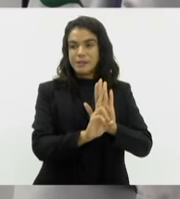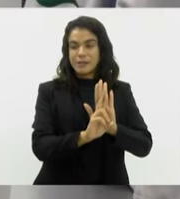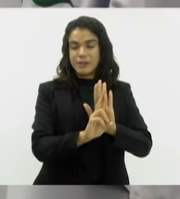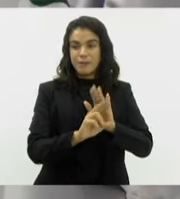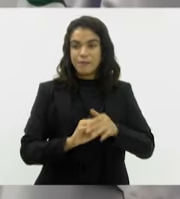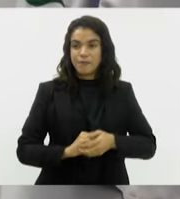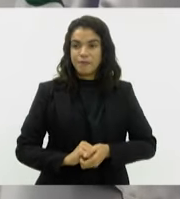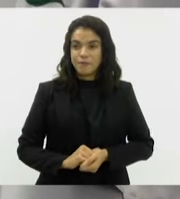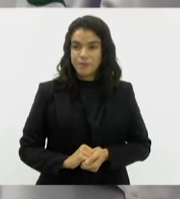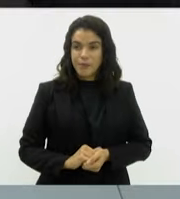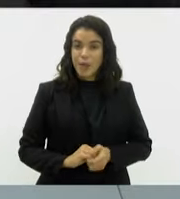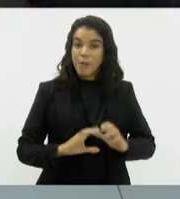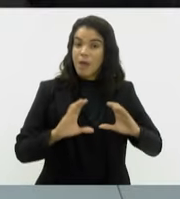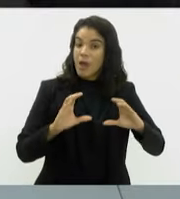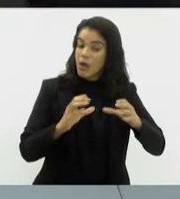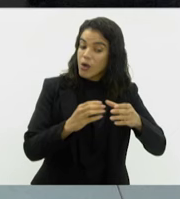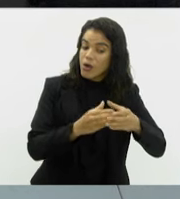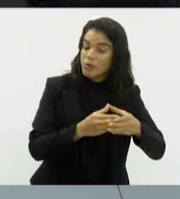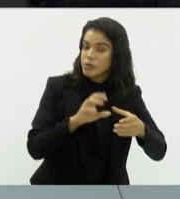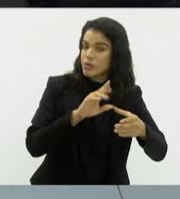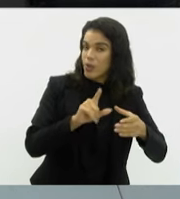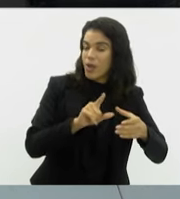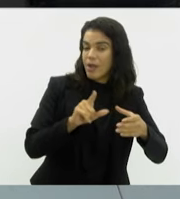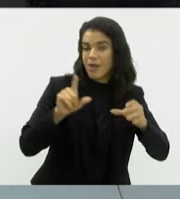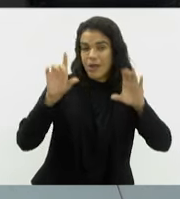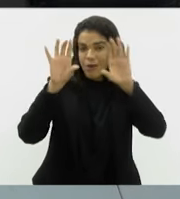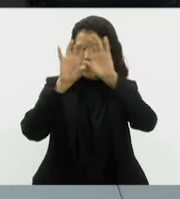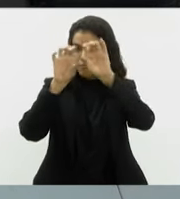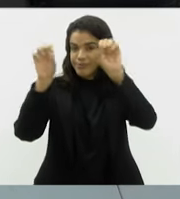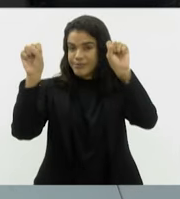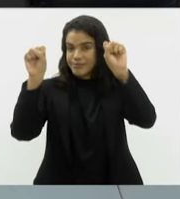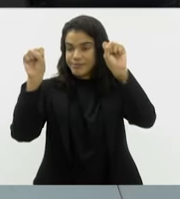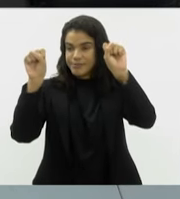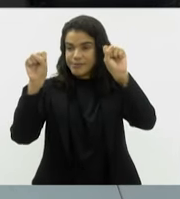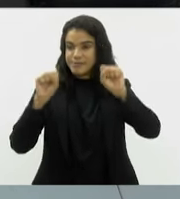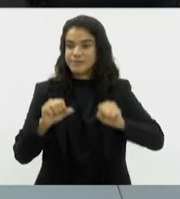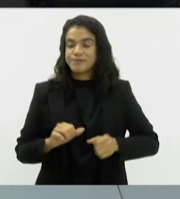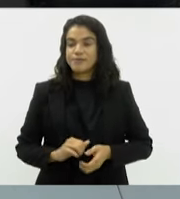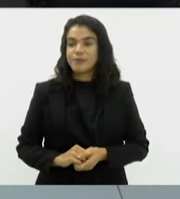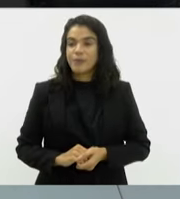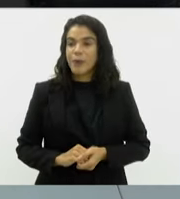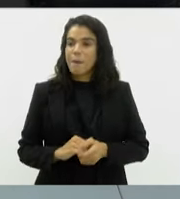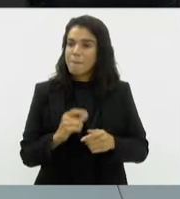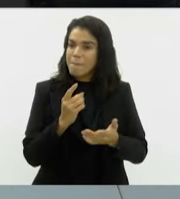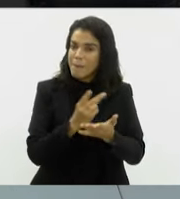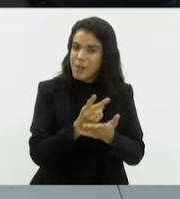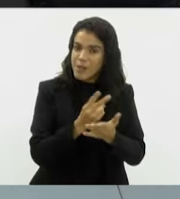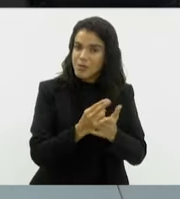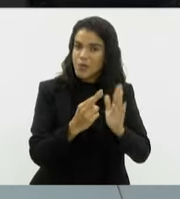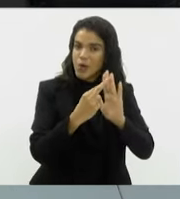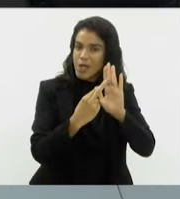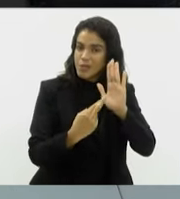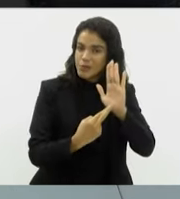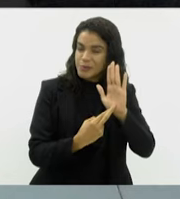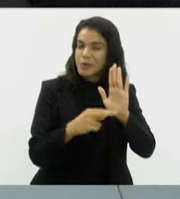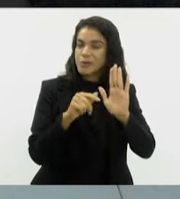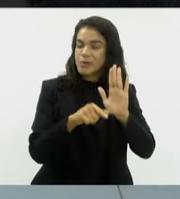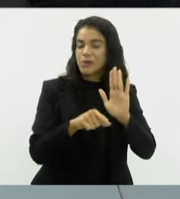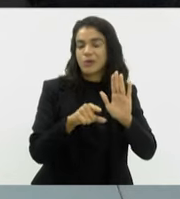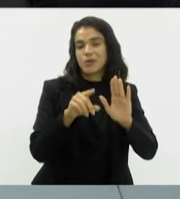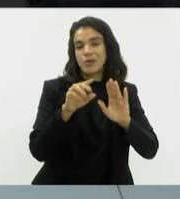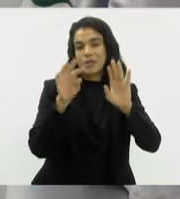para a comissão não foi o TCE, foi o Supremo. Pois é, mas, além disso, o próprio regimento do TCE fala que